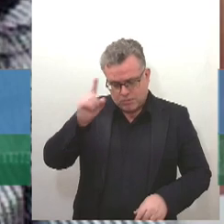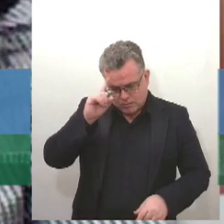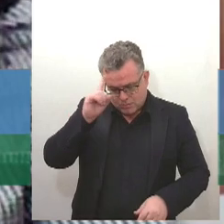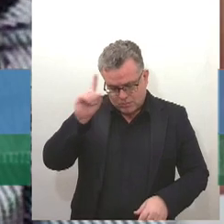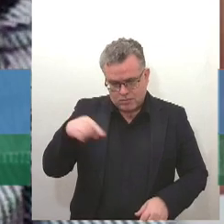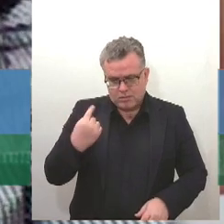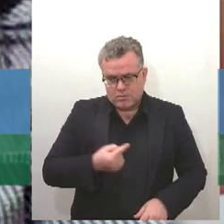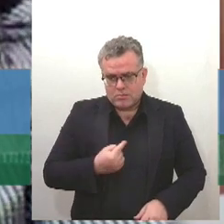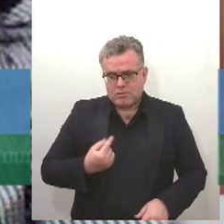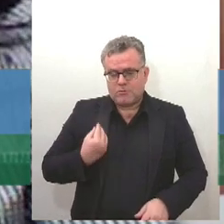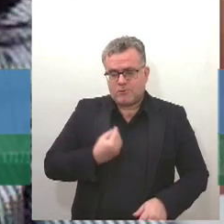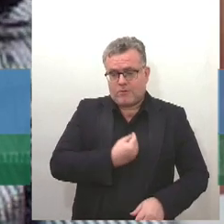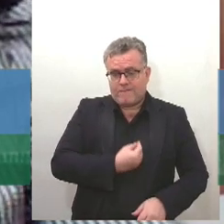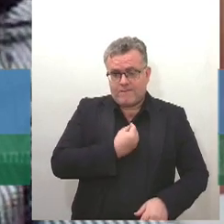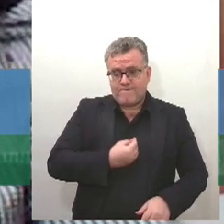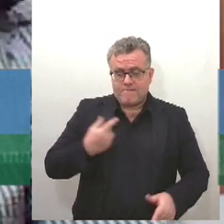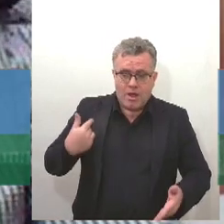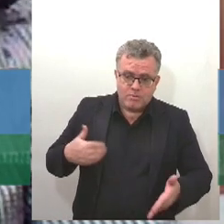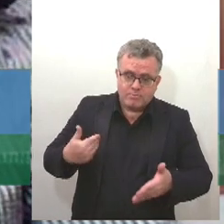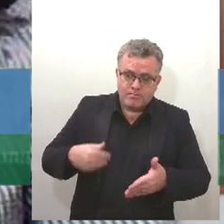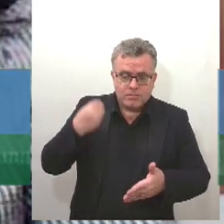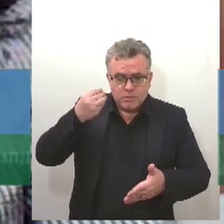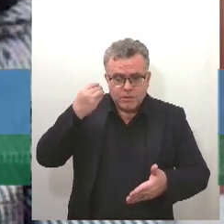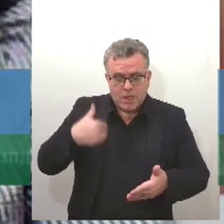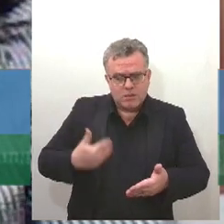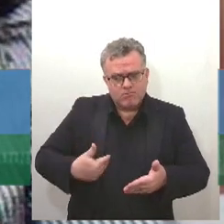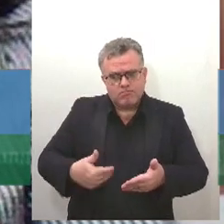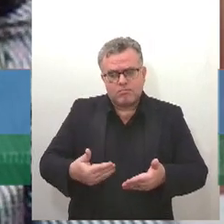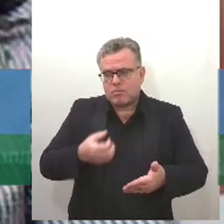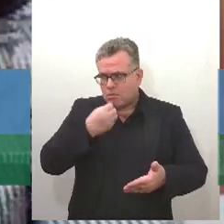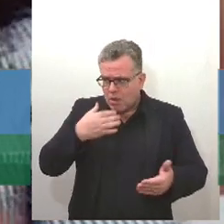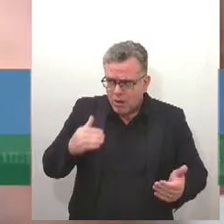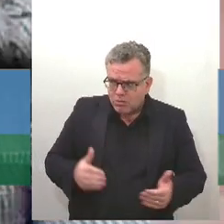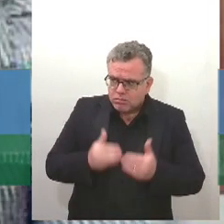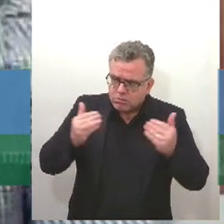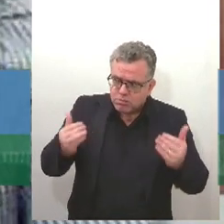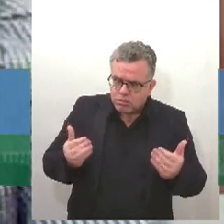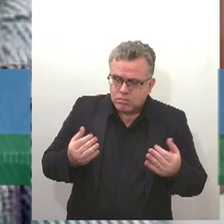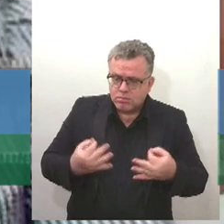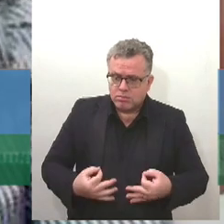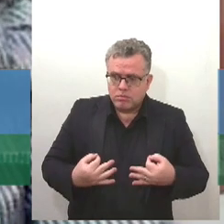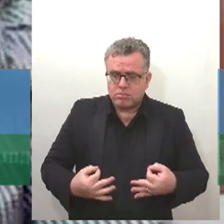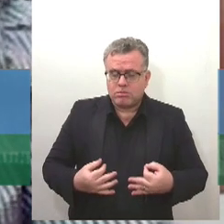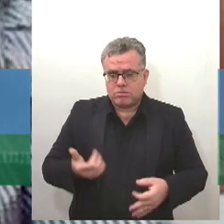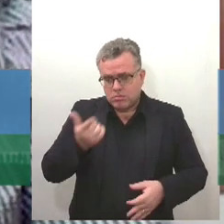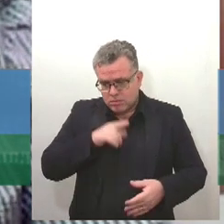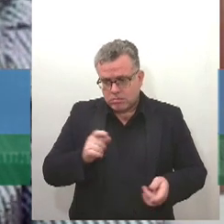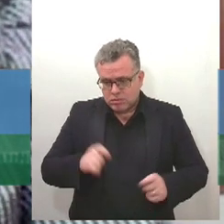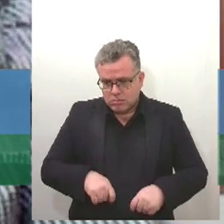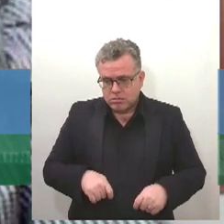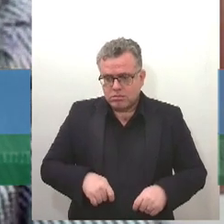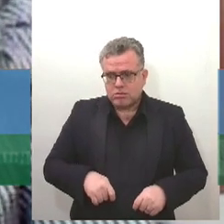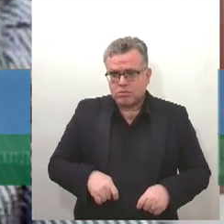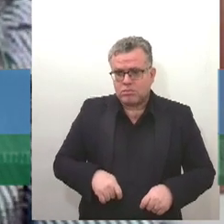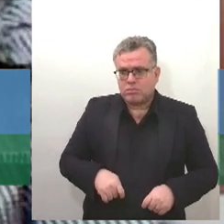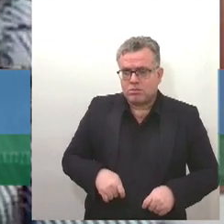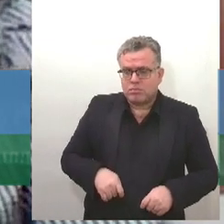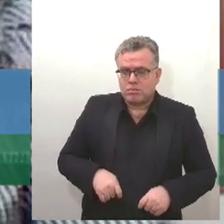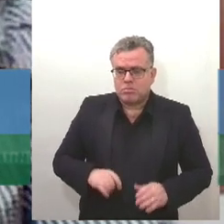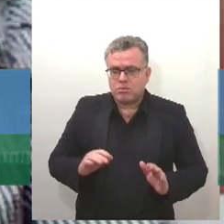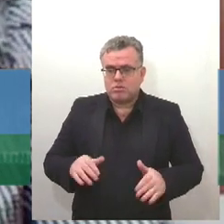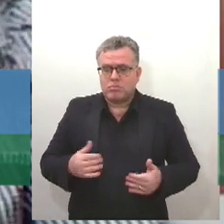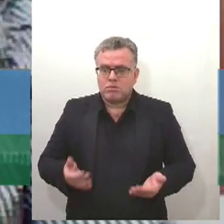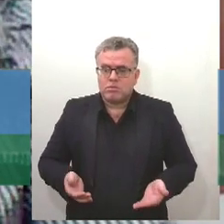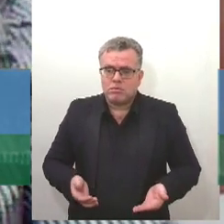prática que a gente vai sentir se realmente teve e atingiu esse objetivo porque nós tivemos a publicação a promulgação